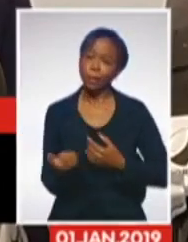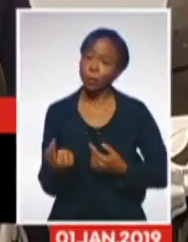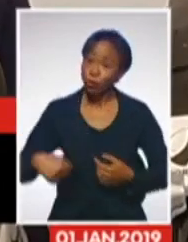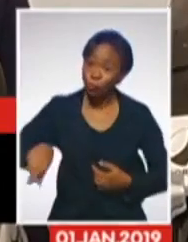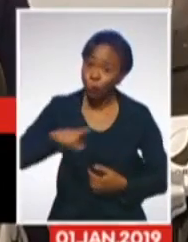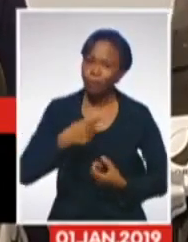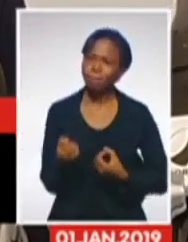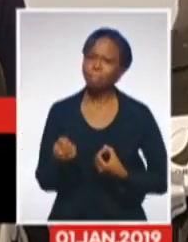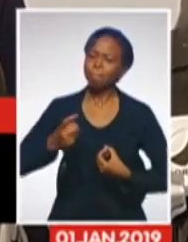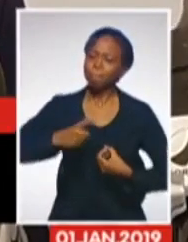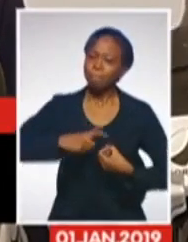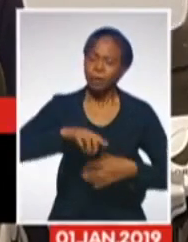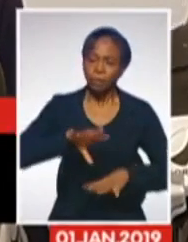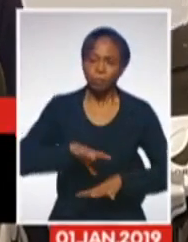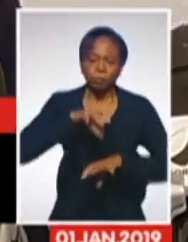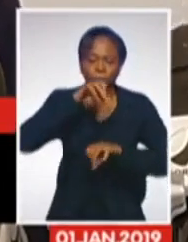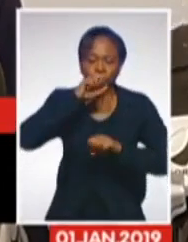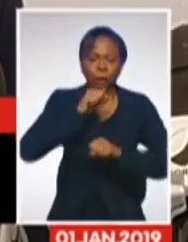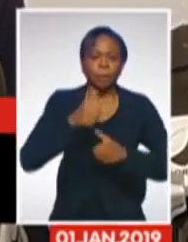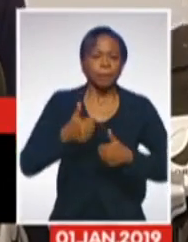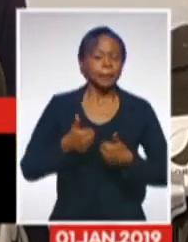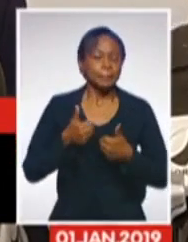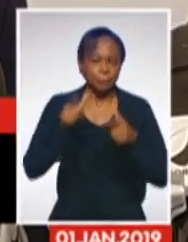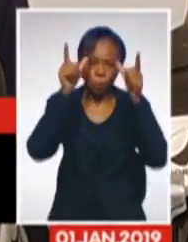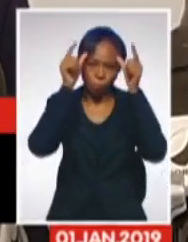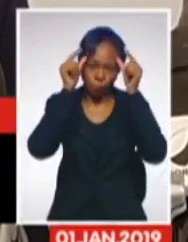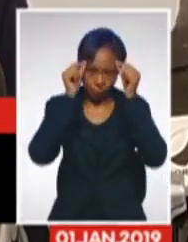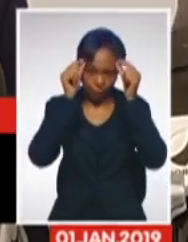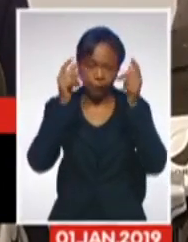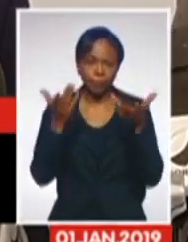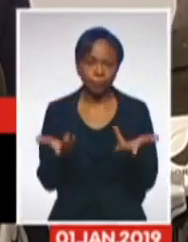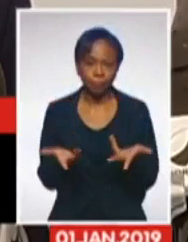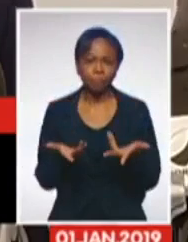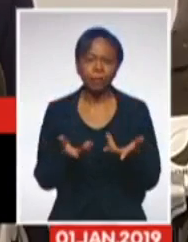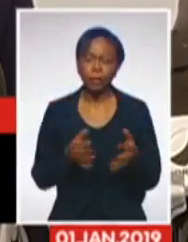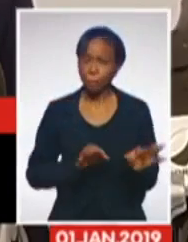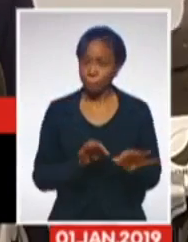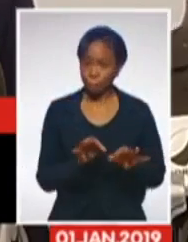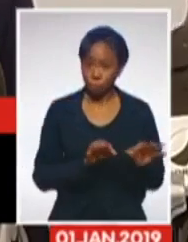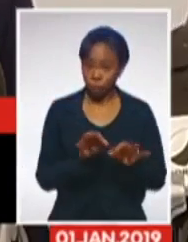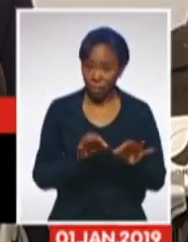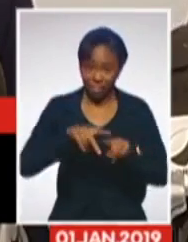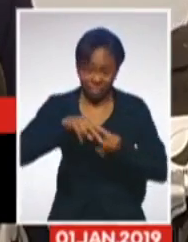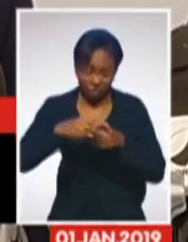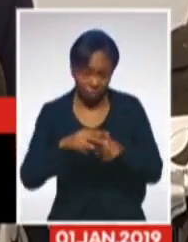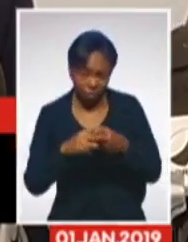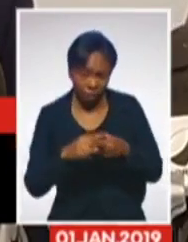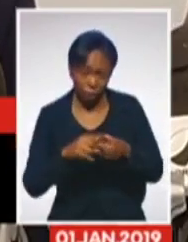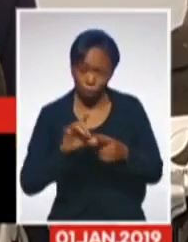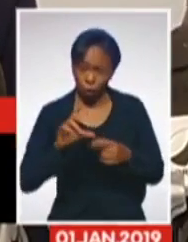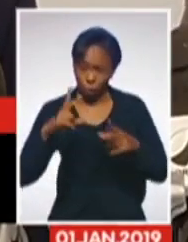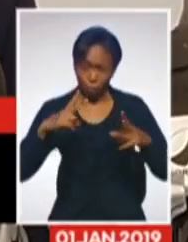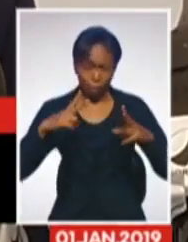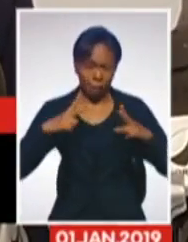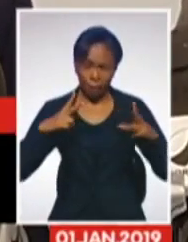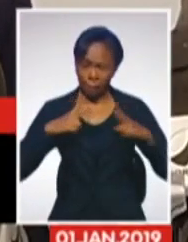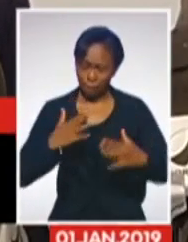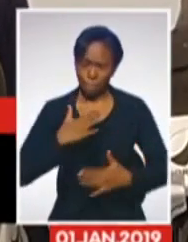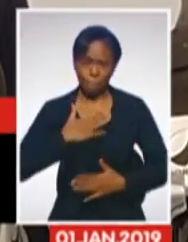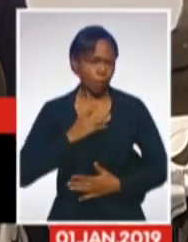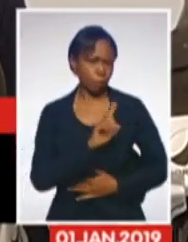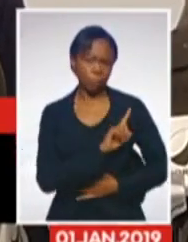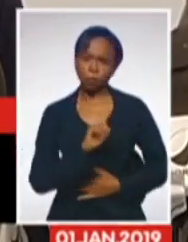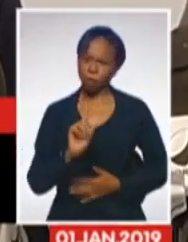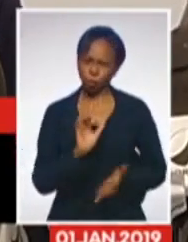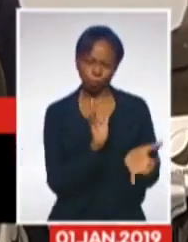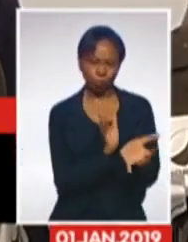respirar. Esse projeto de recuperação não é só meu, nem só do Partido Novo. É